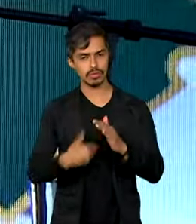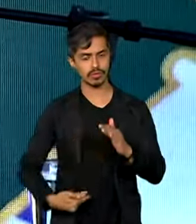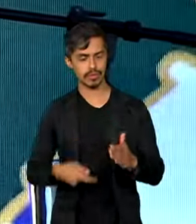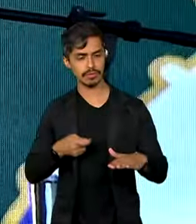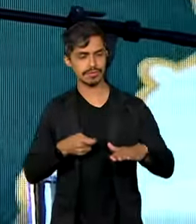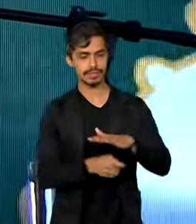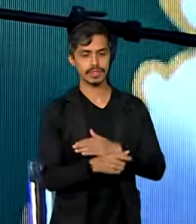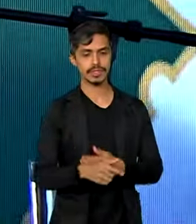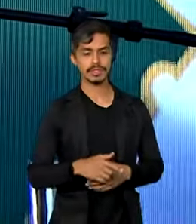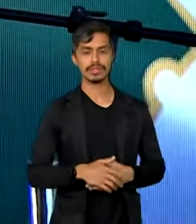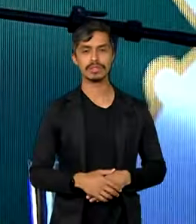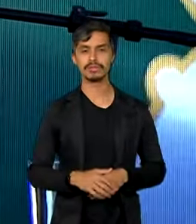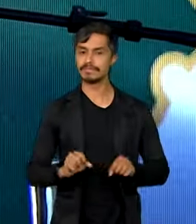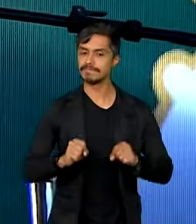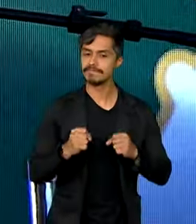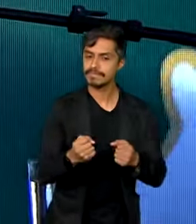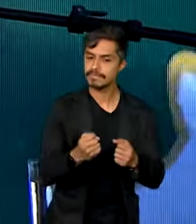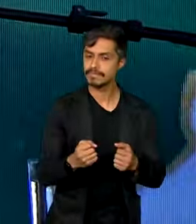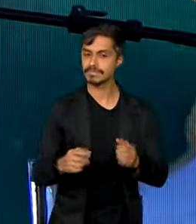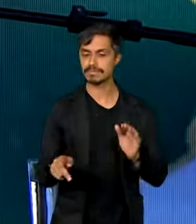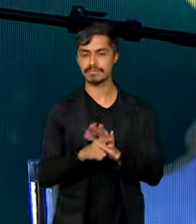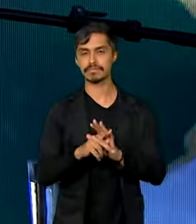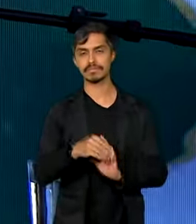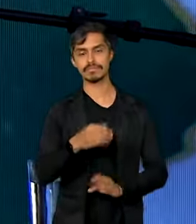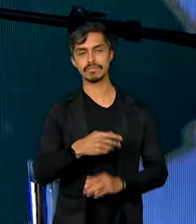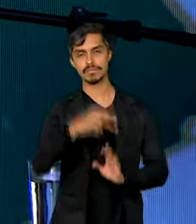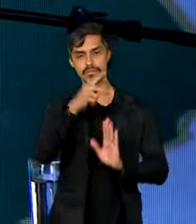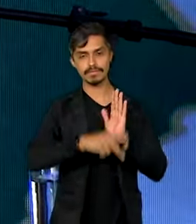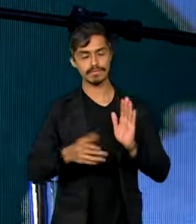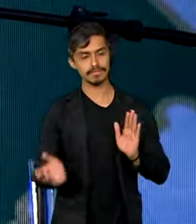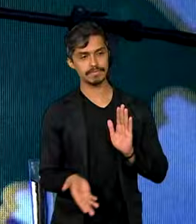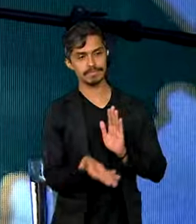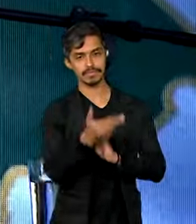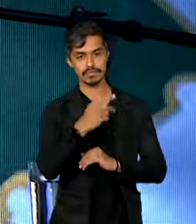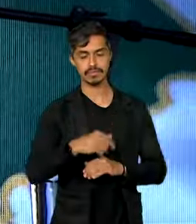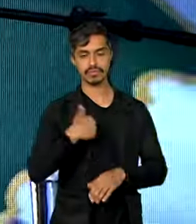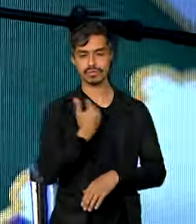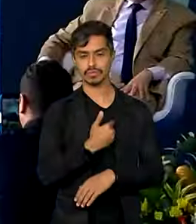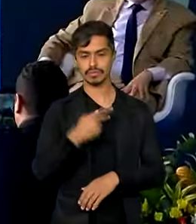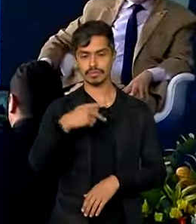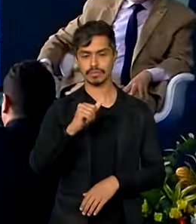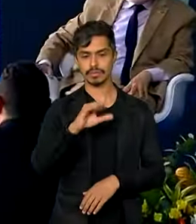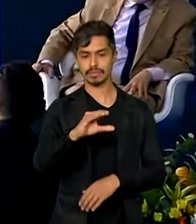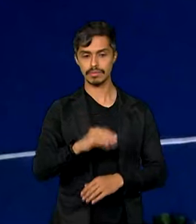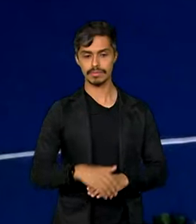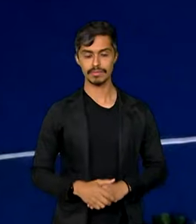faz parte das ações do programa de aceleração do crescimento do PAC.